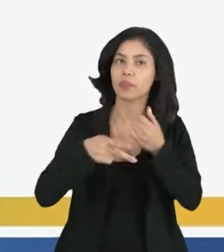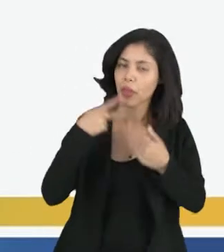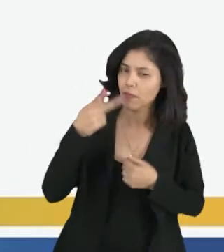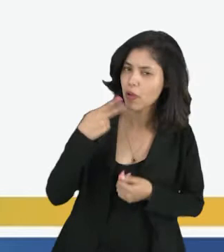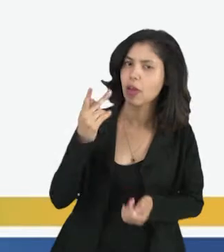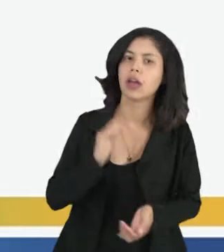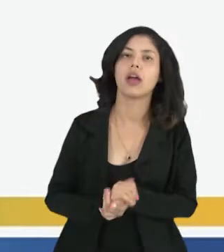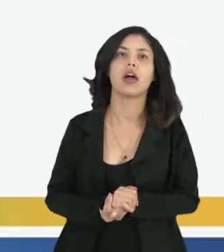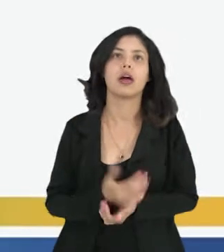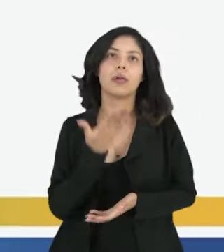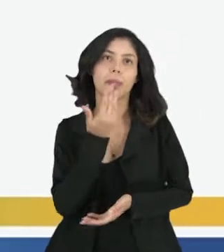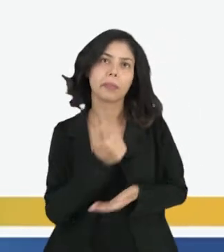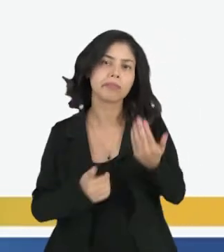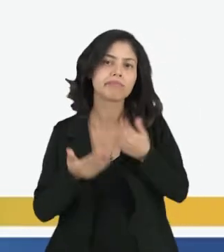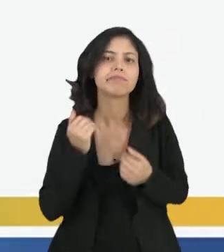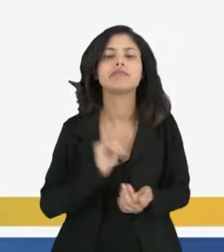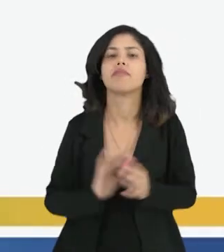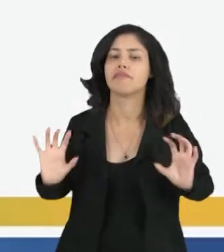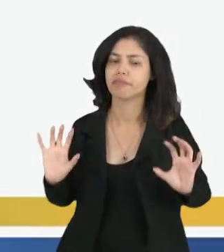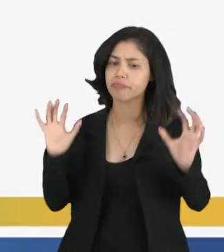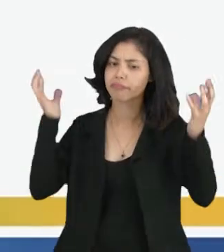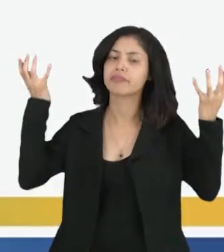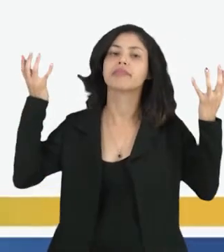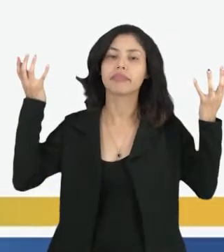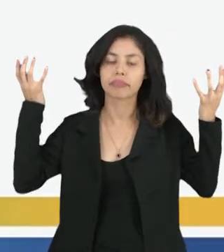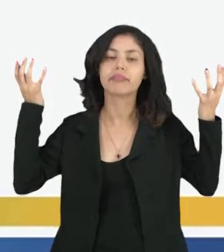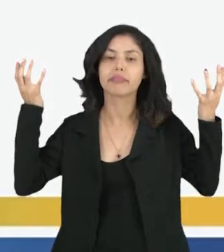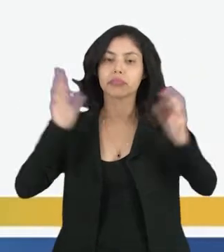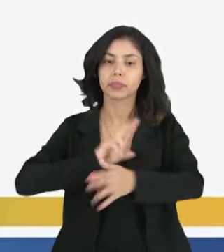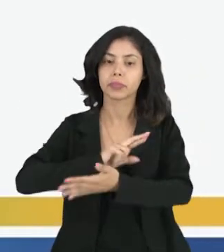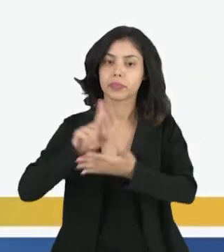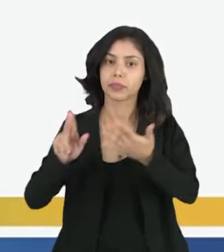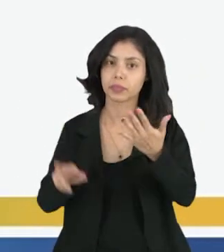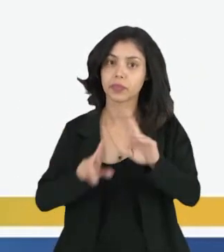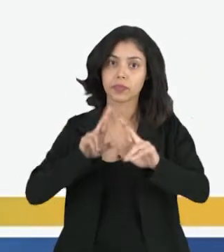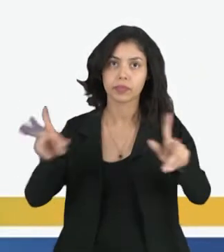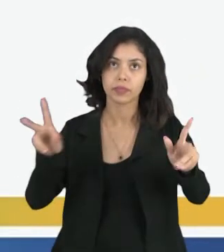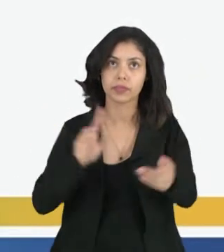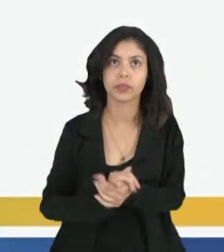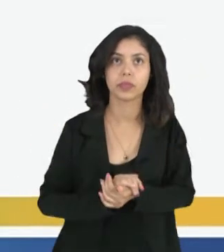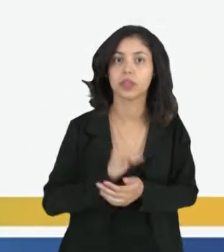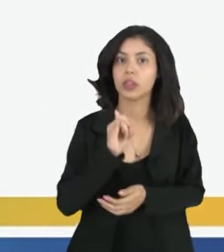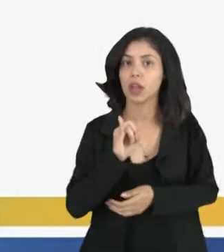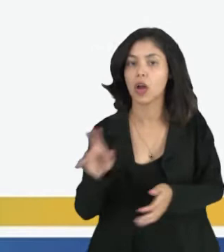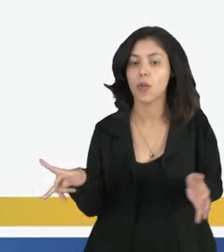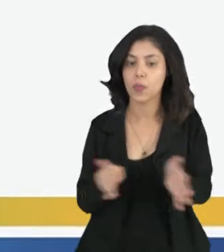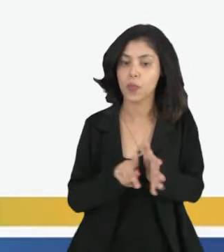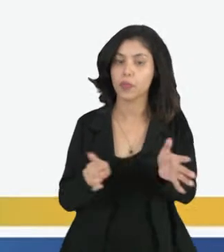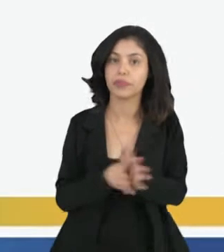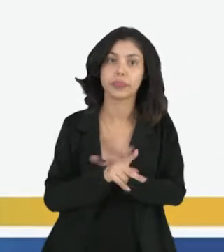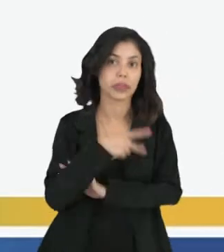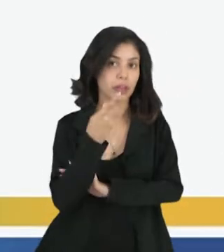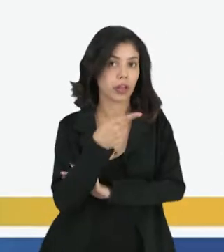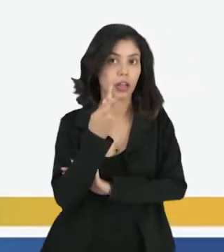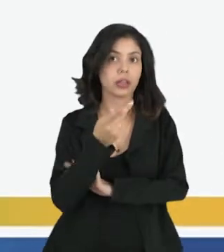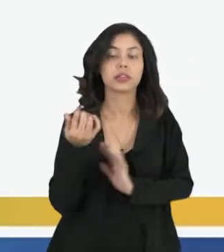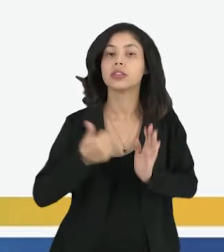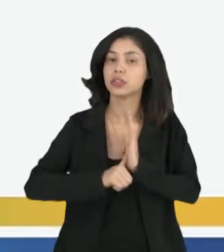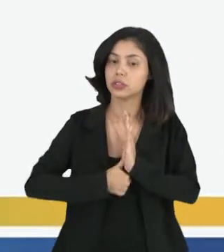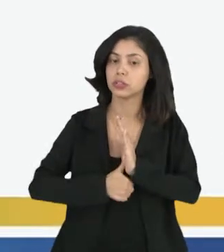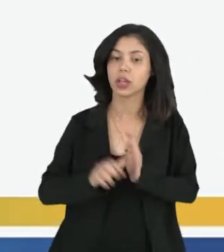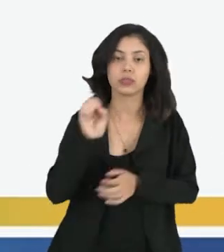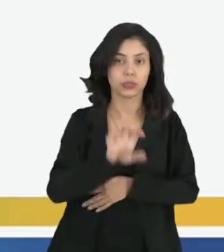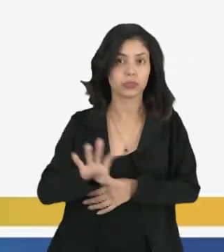idiomas, gastronomia e climas divergem bastante. Isso torna difícil falar sobre uma